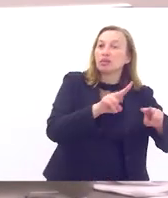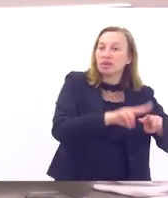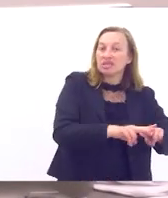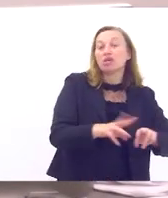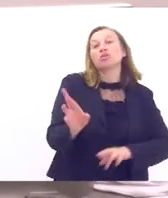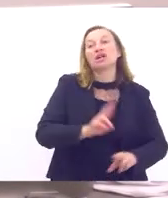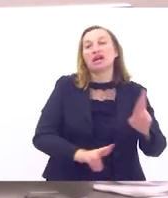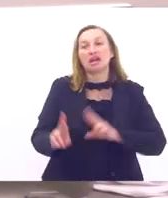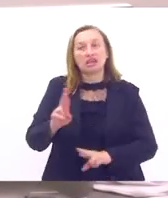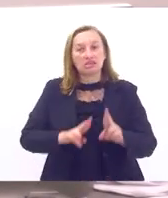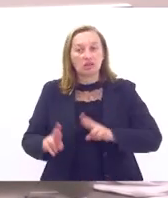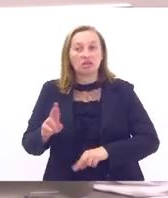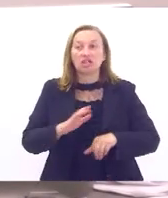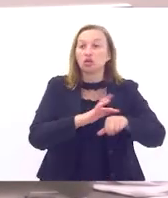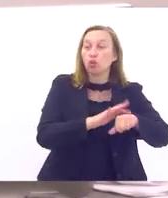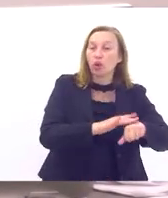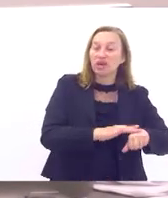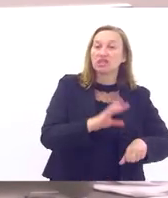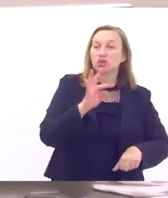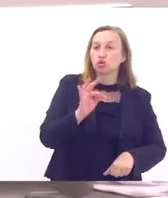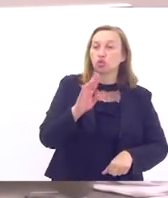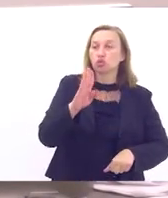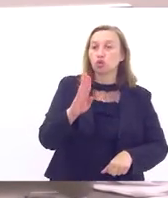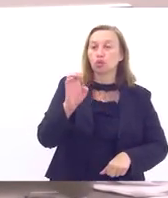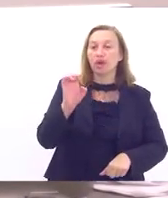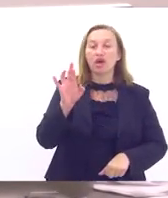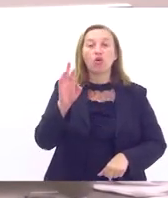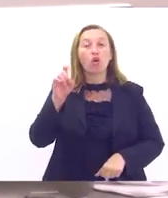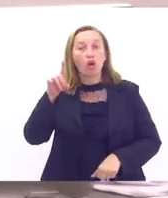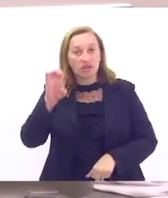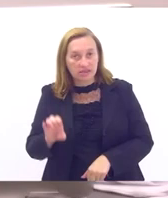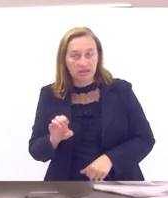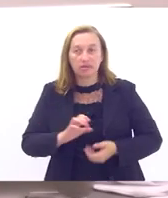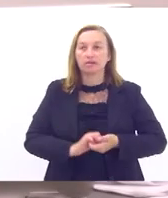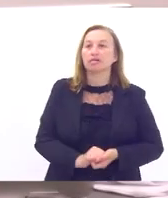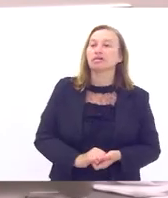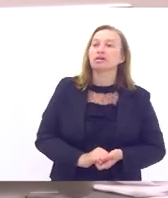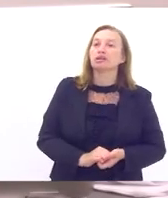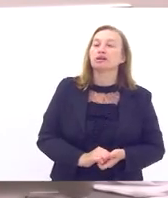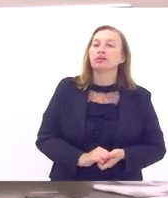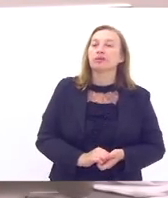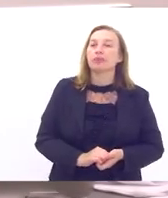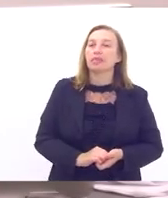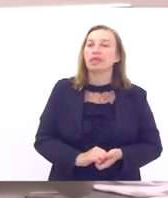relacionados, associados à ocorrência da tuberculose.